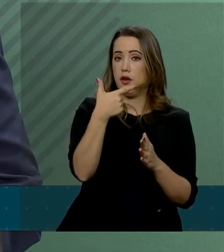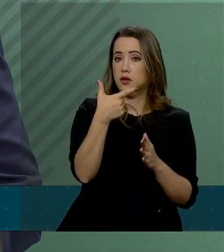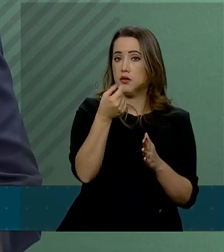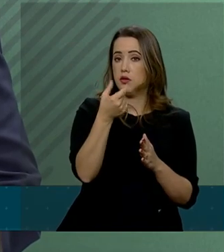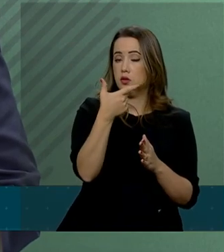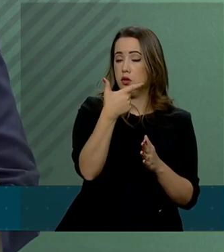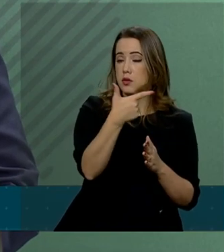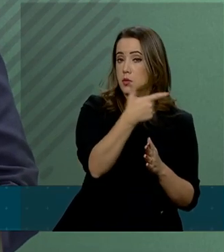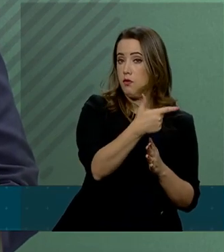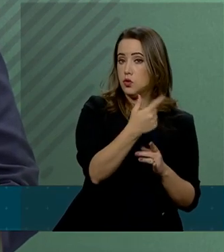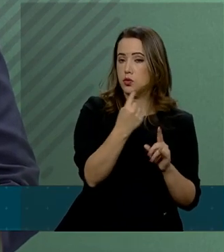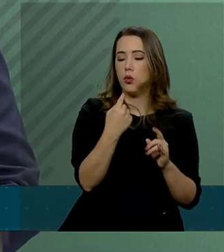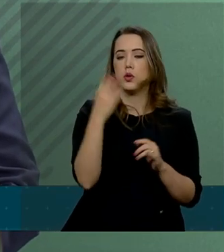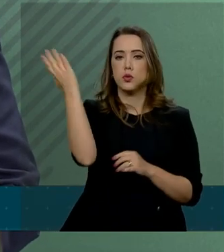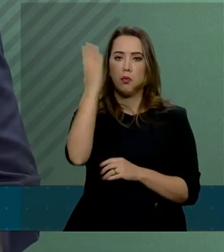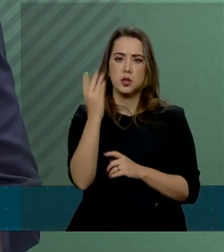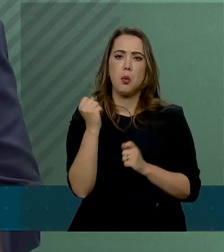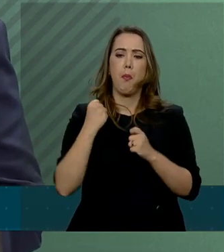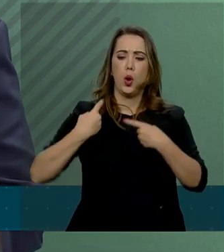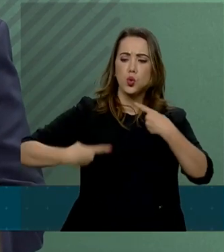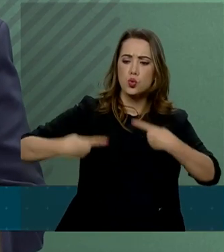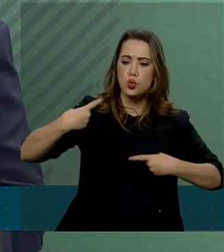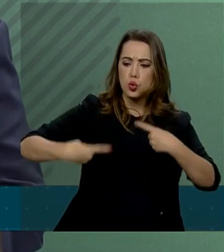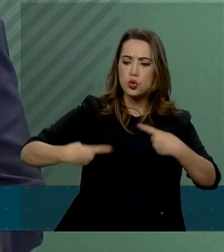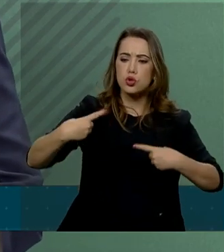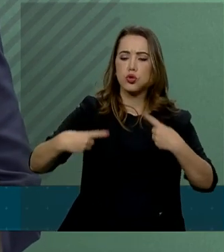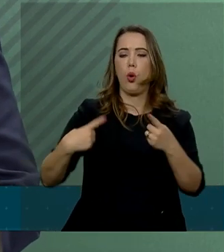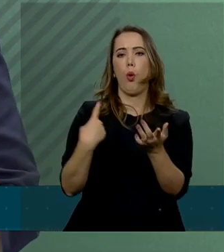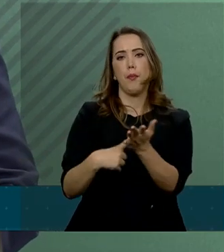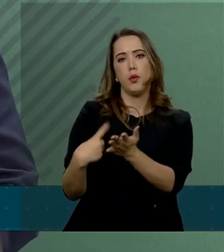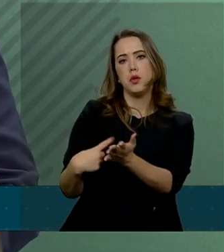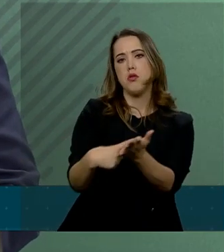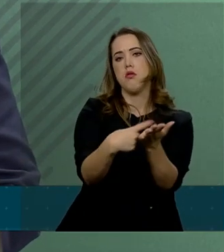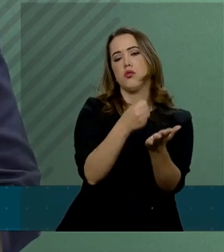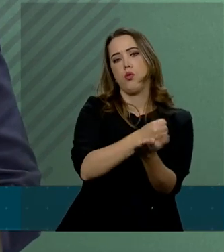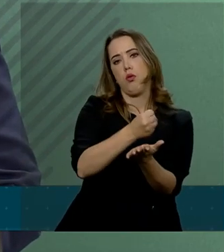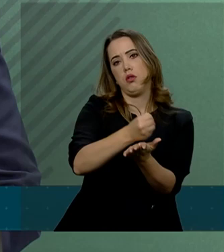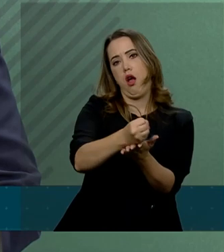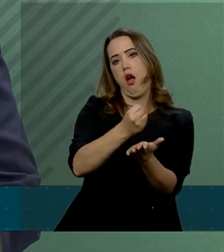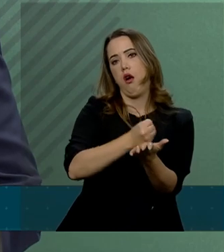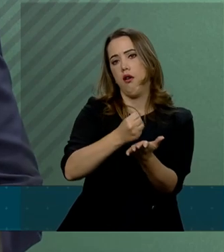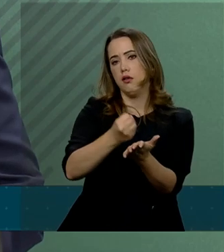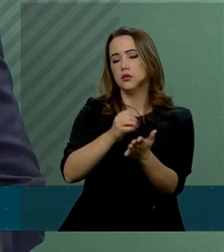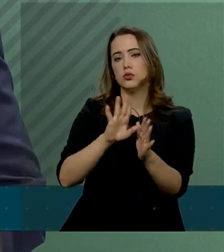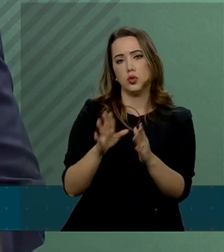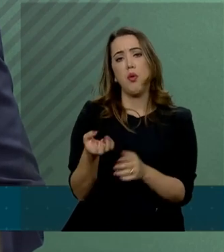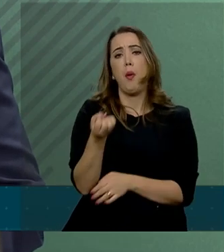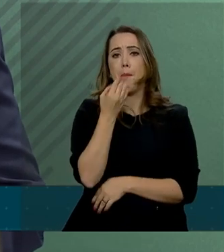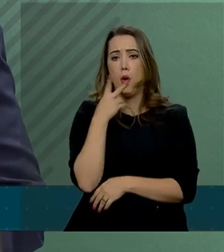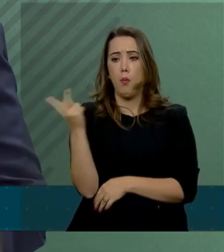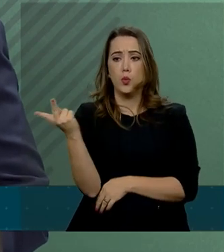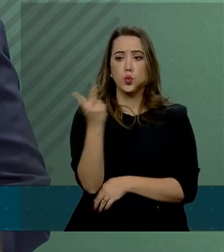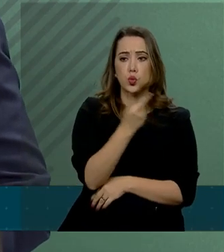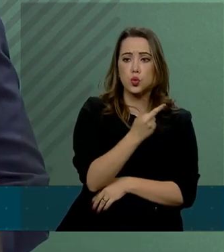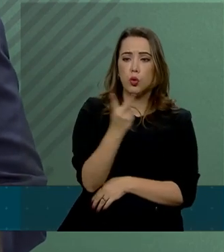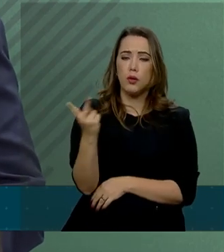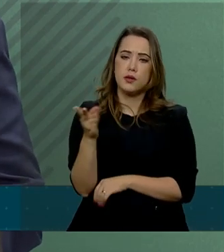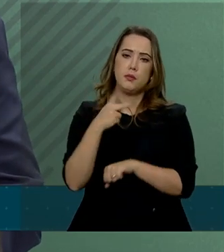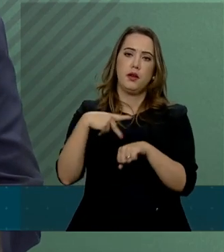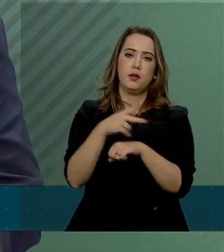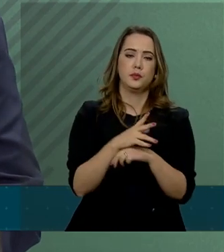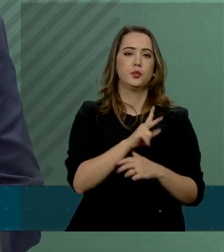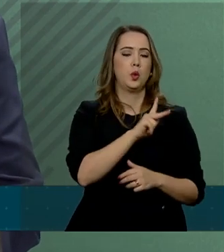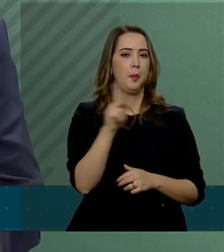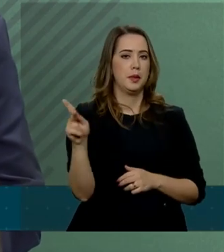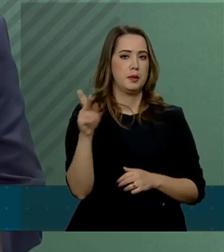discussão dos termos do acordo visando o benefício de ambos os países presidente emocionado